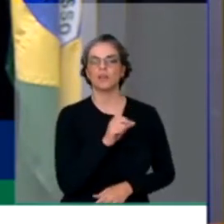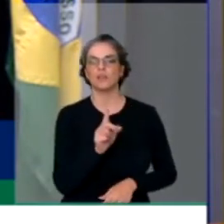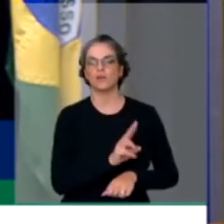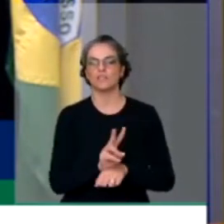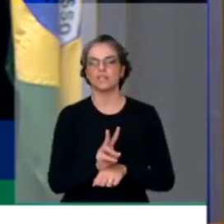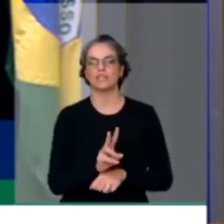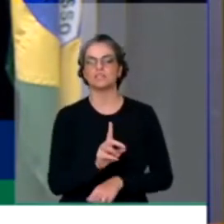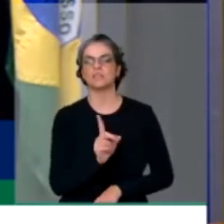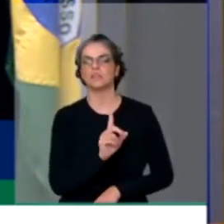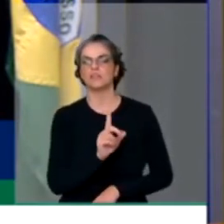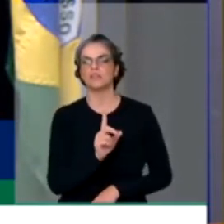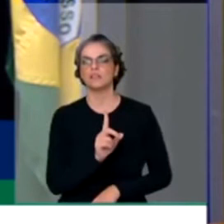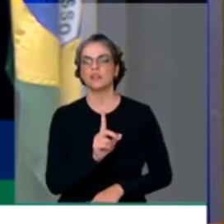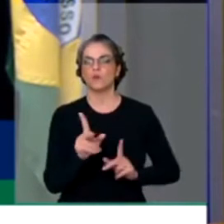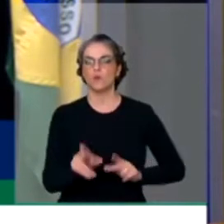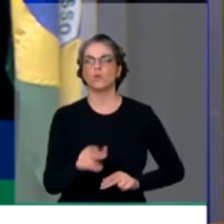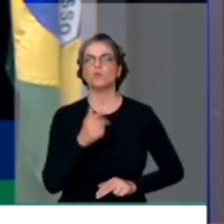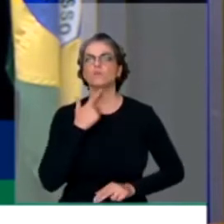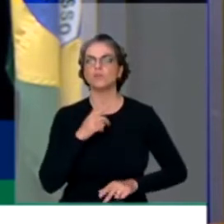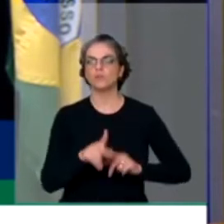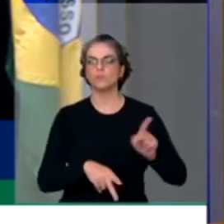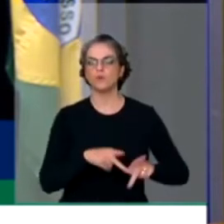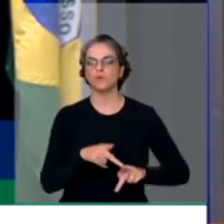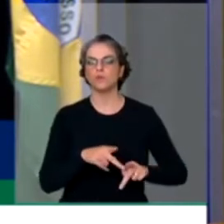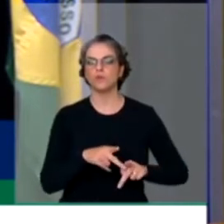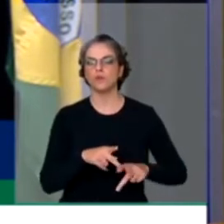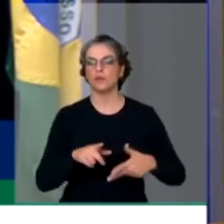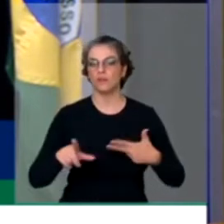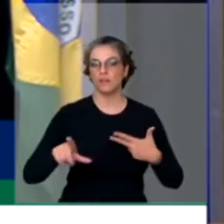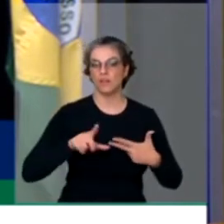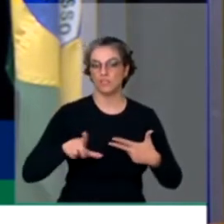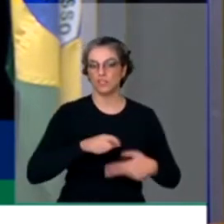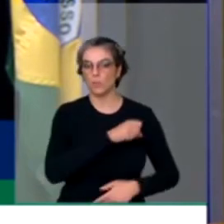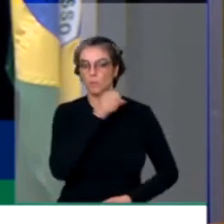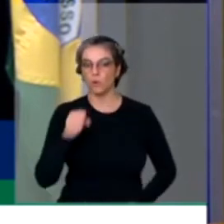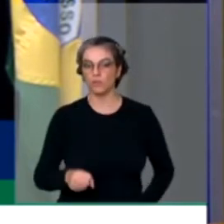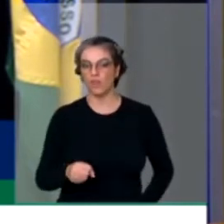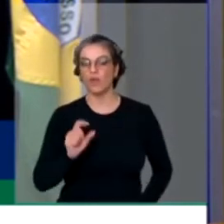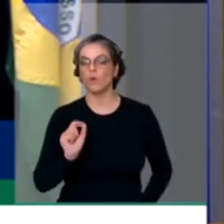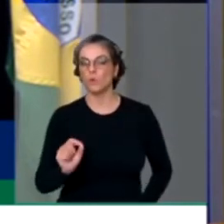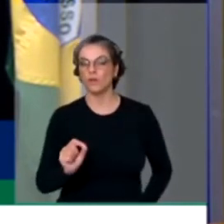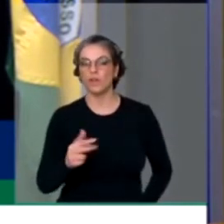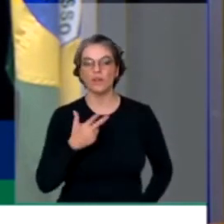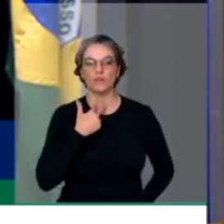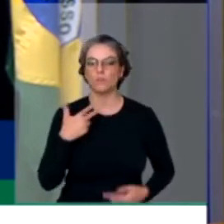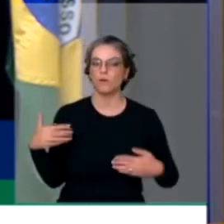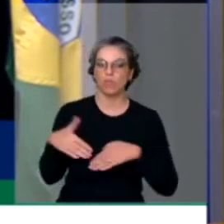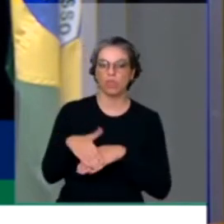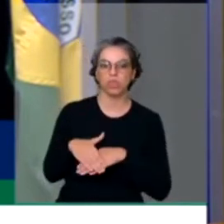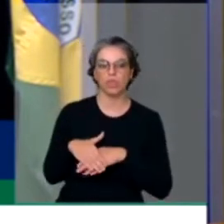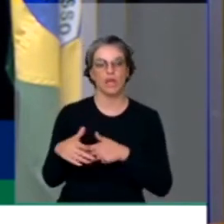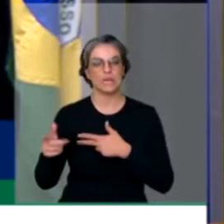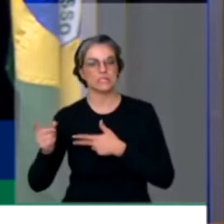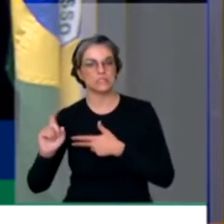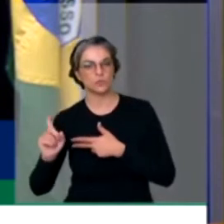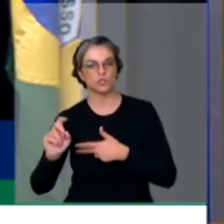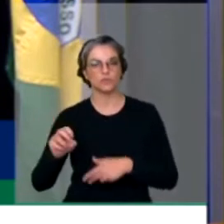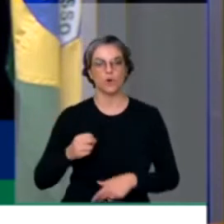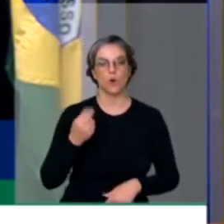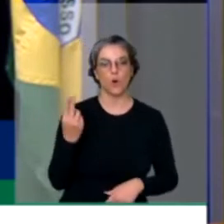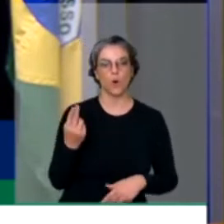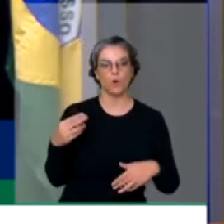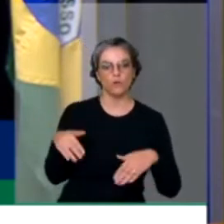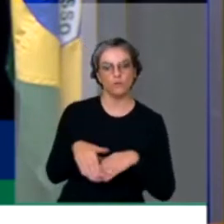não representa os anseios do povo. O poder legislativo não pode ser subserviente ao executivo